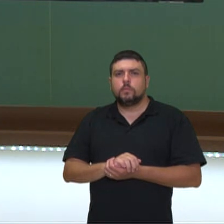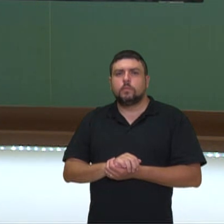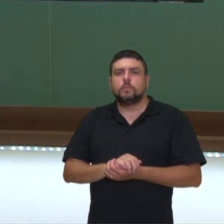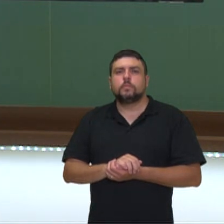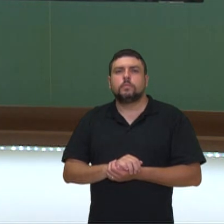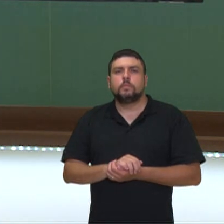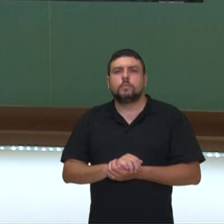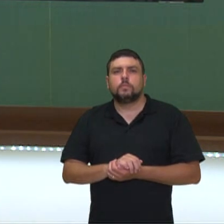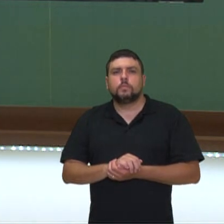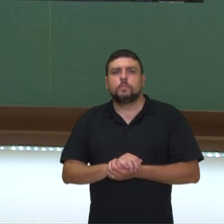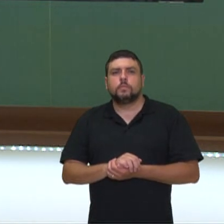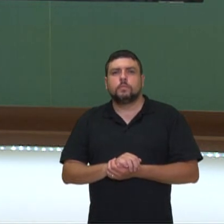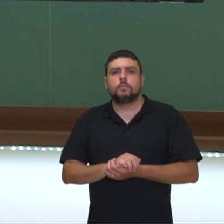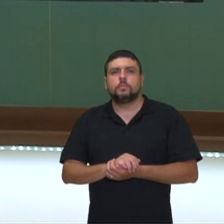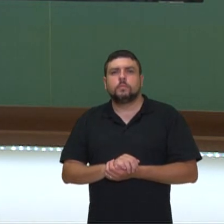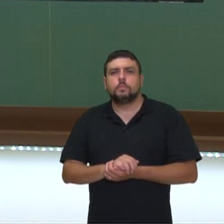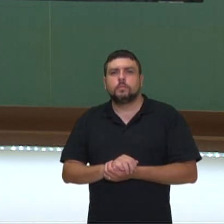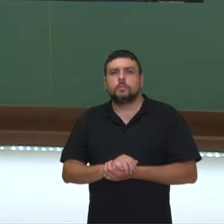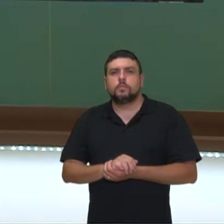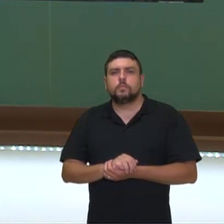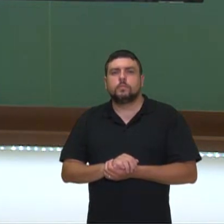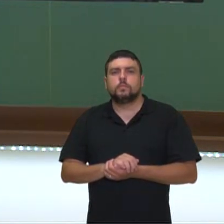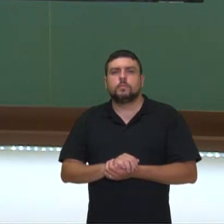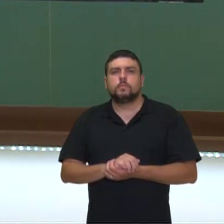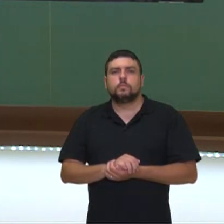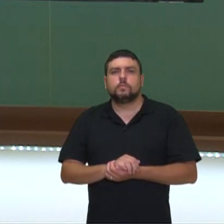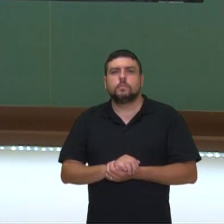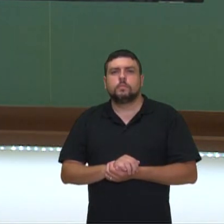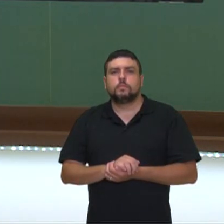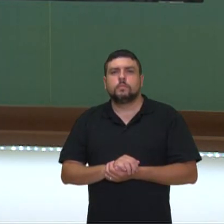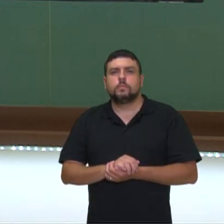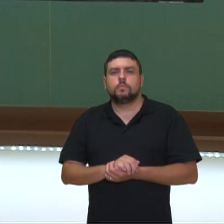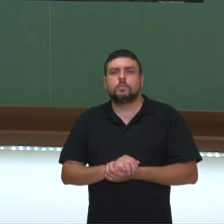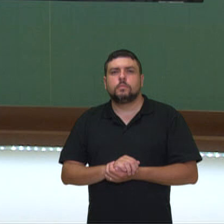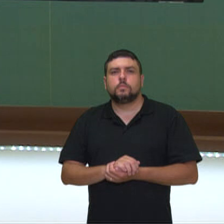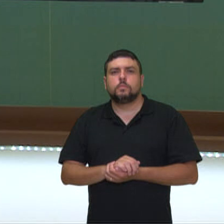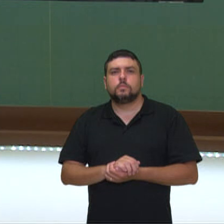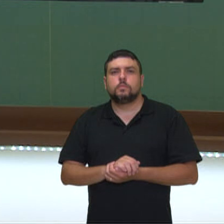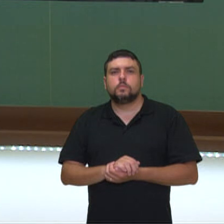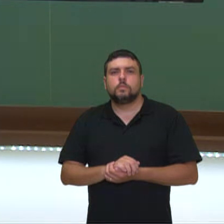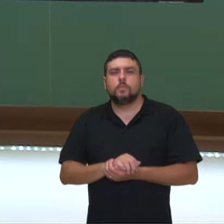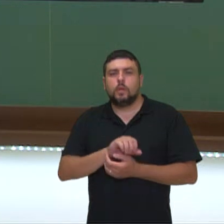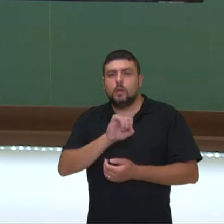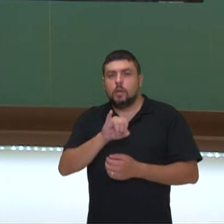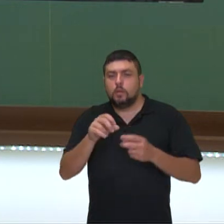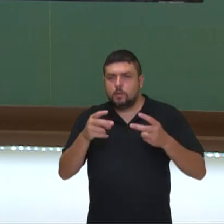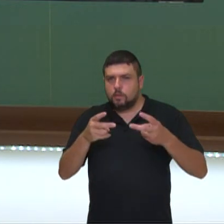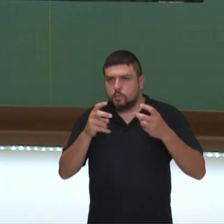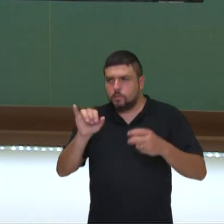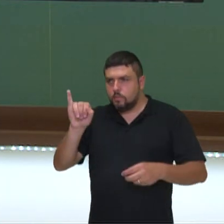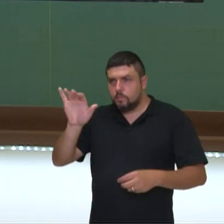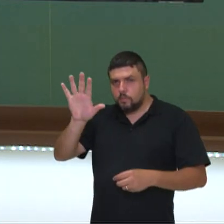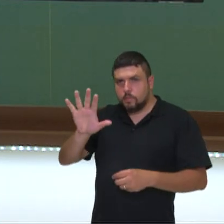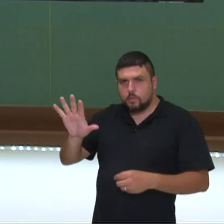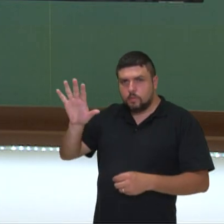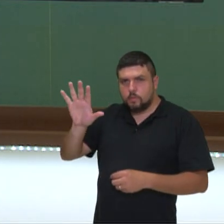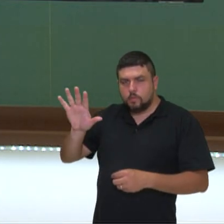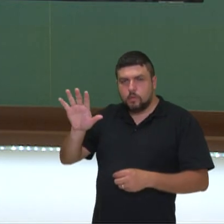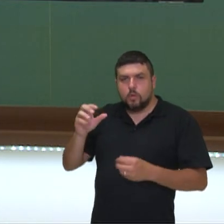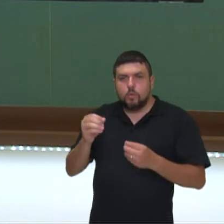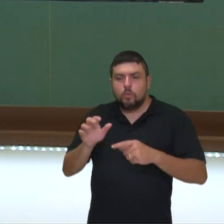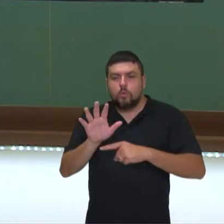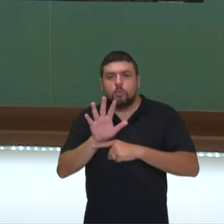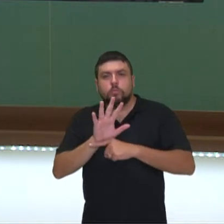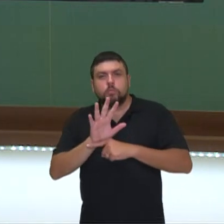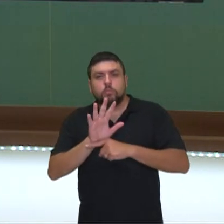seen, see, saw. Seen é sempre a terceira coluna. Se a gente observar na imagem, eles estão saindo do cinema.